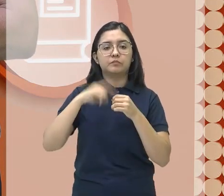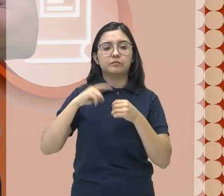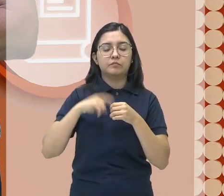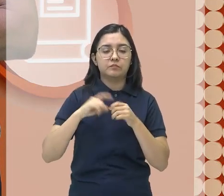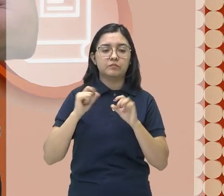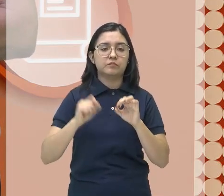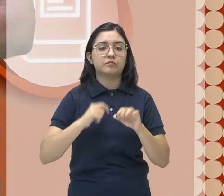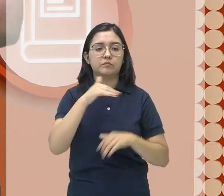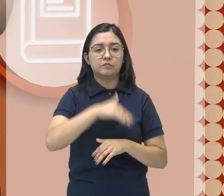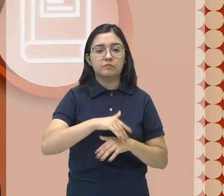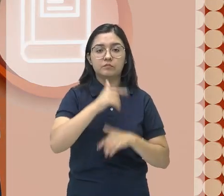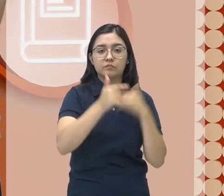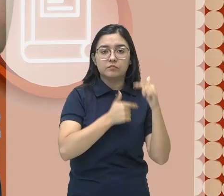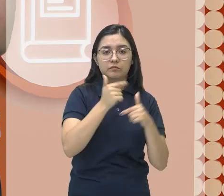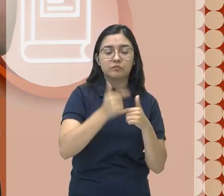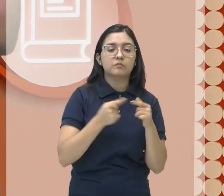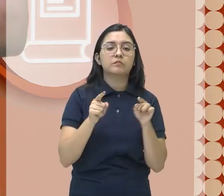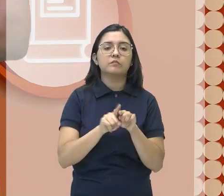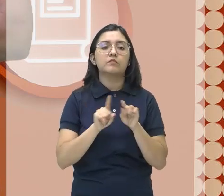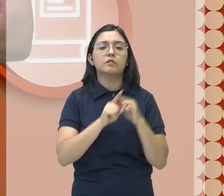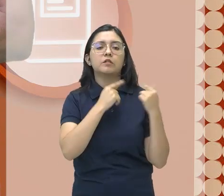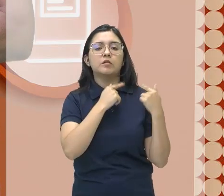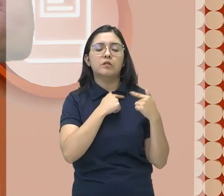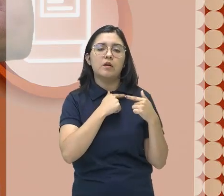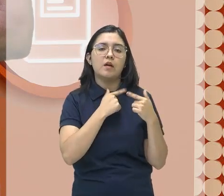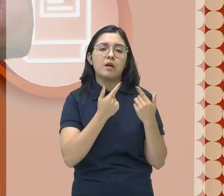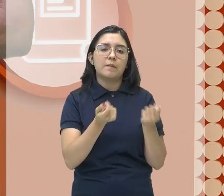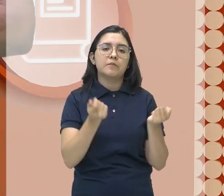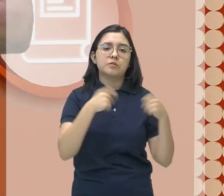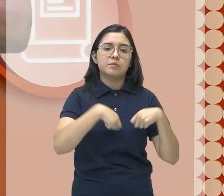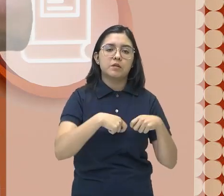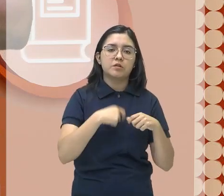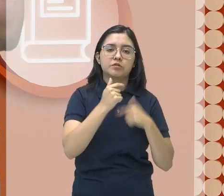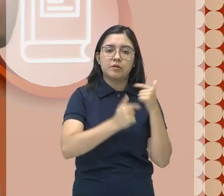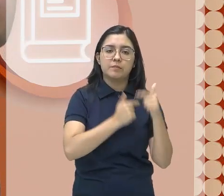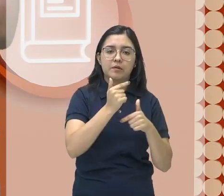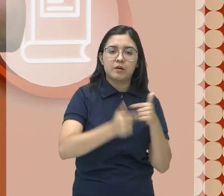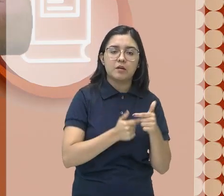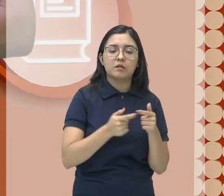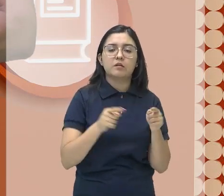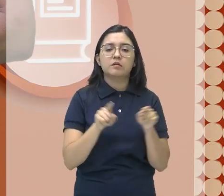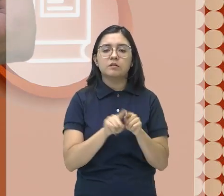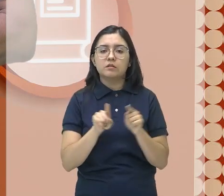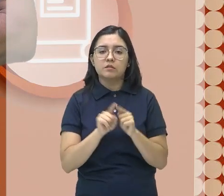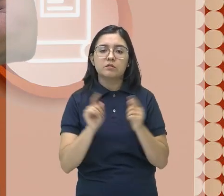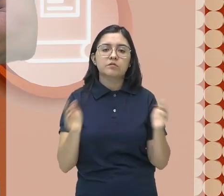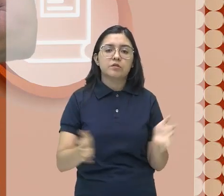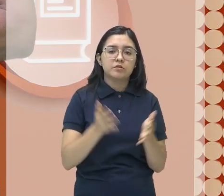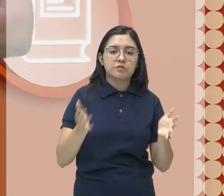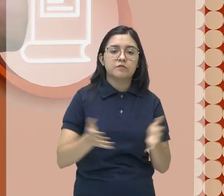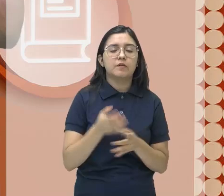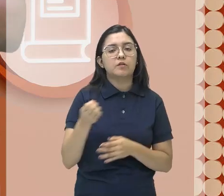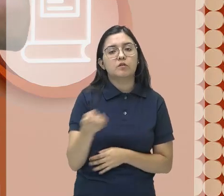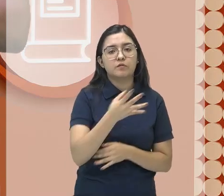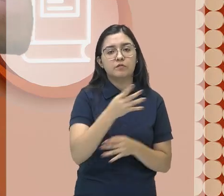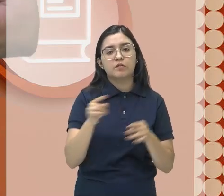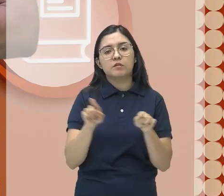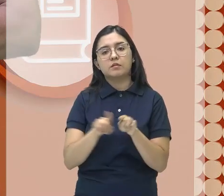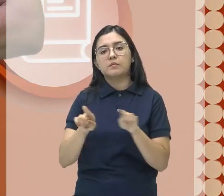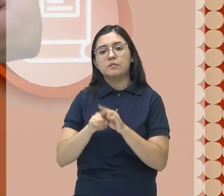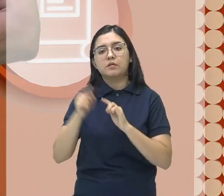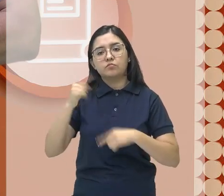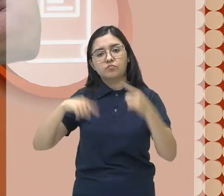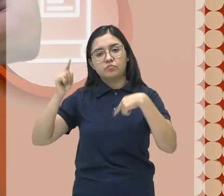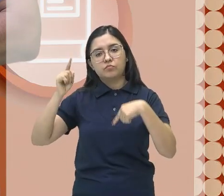questão do trabalho, a geração de empregos, né, o estímulo à inovação e o impulso, né,